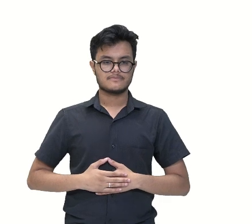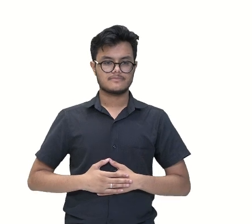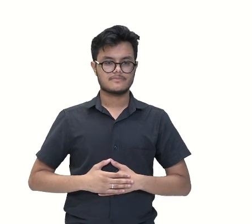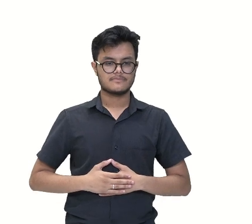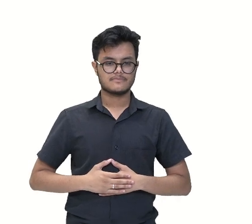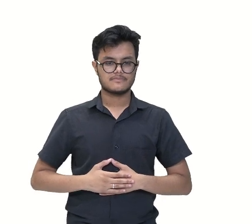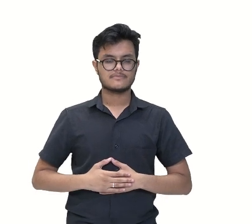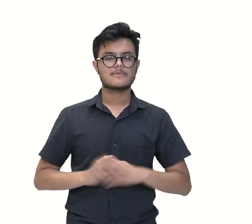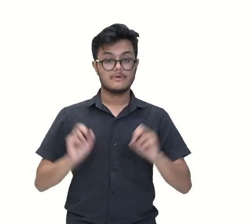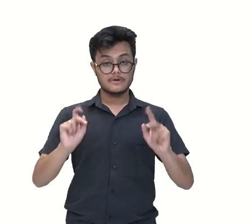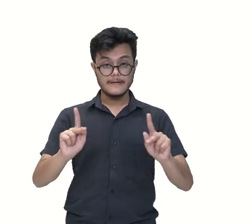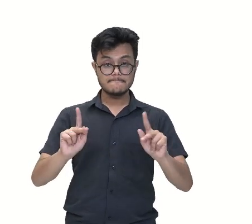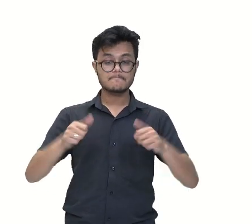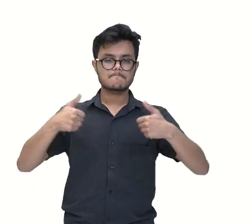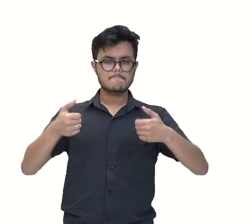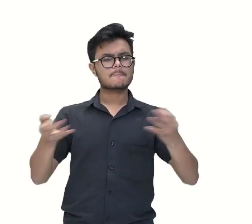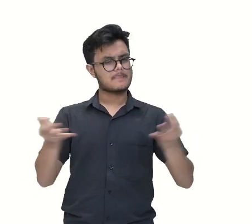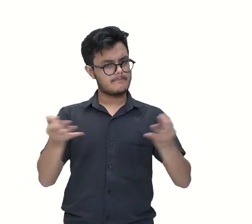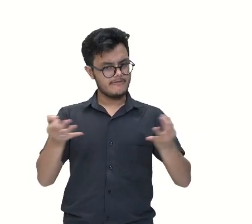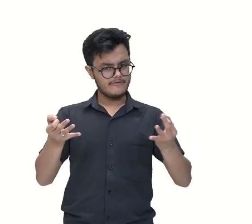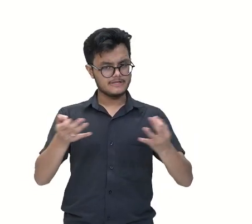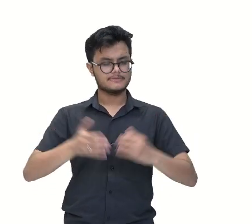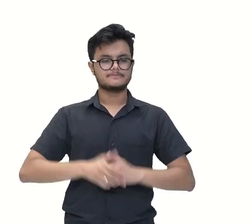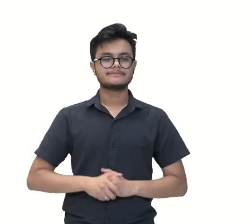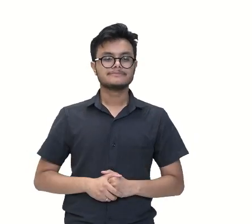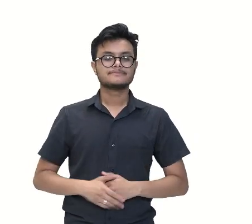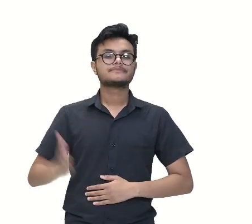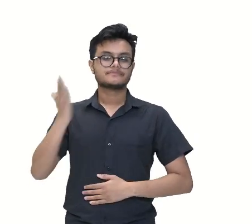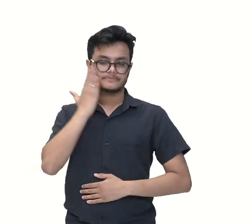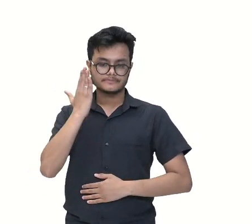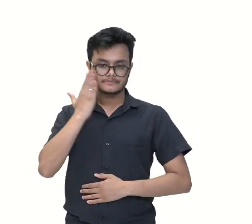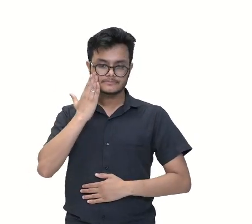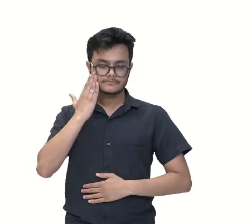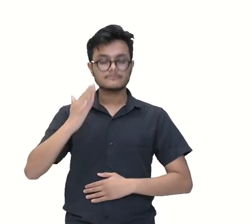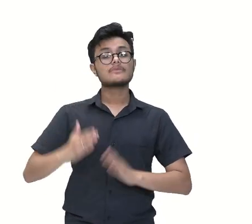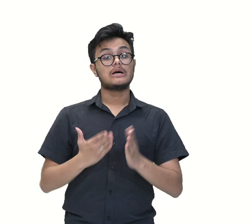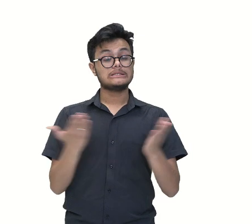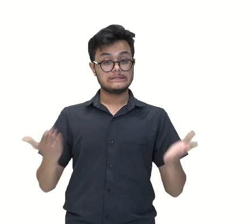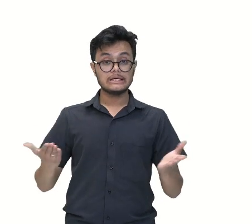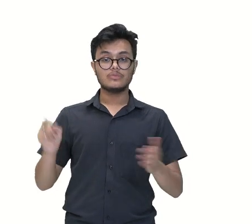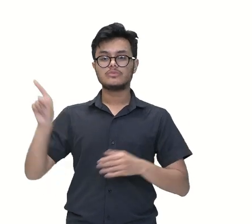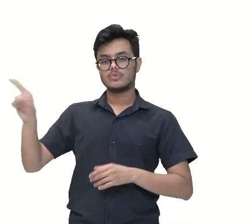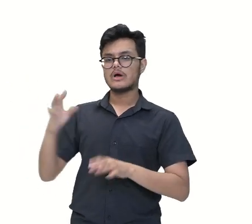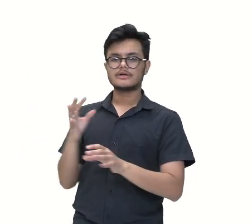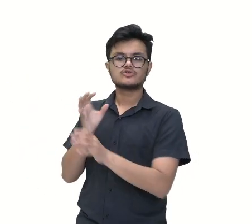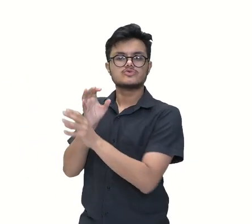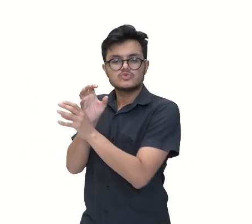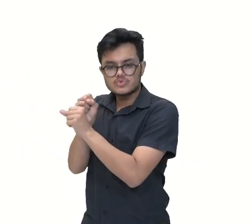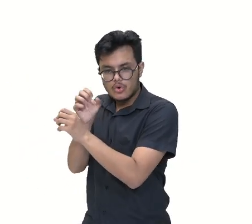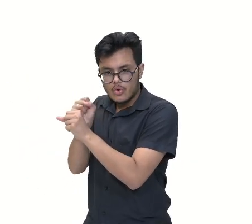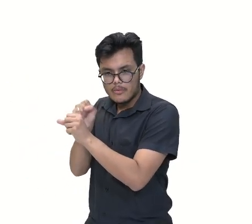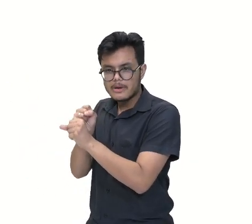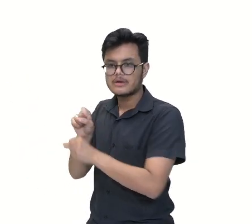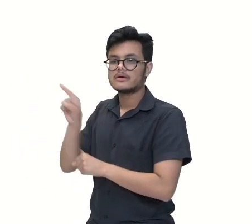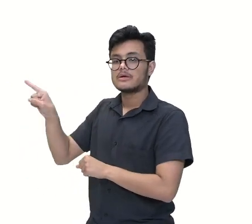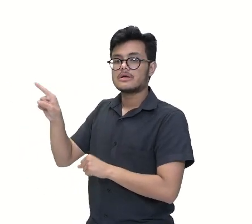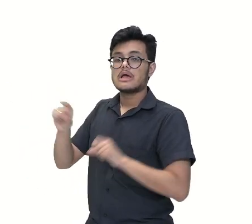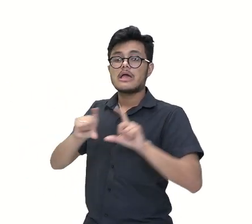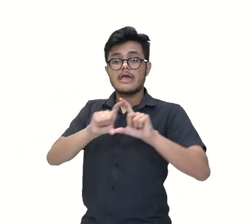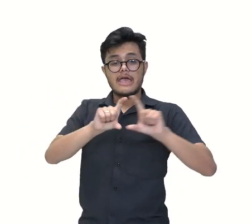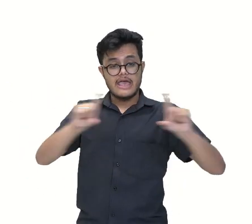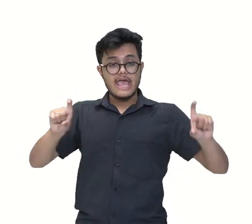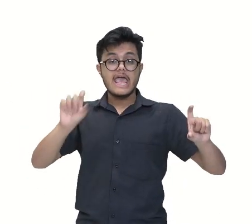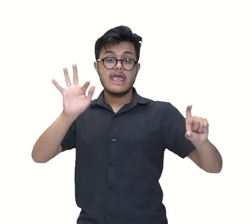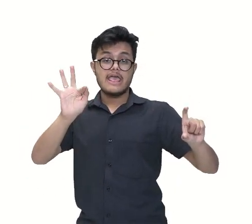Menos 2. Tudo bem? Lembrando que eu estou trabalhando, ó, essa equação